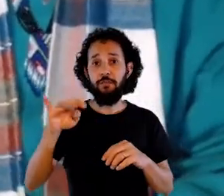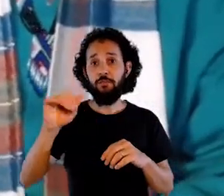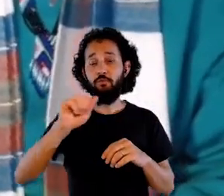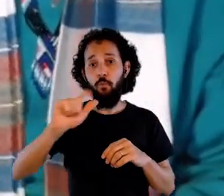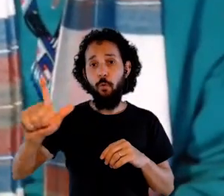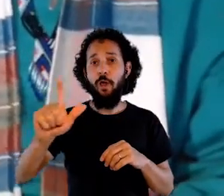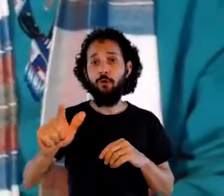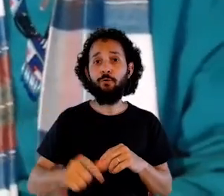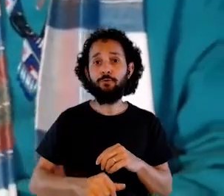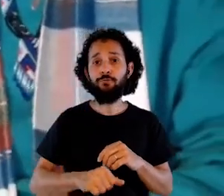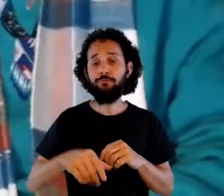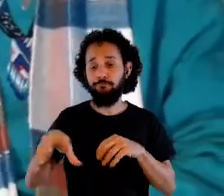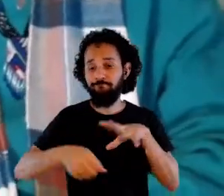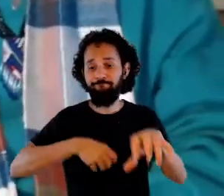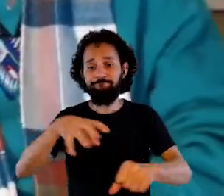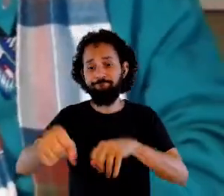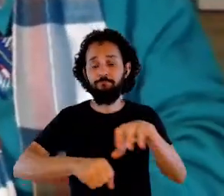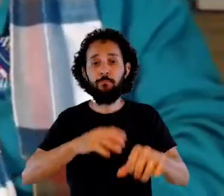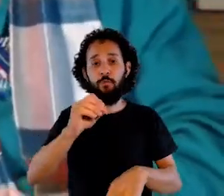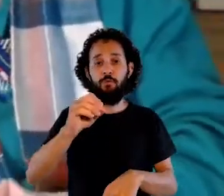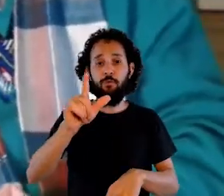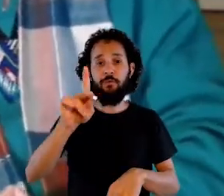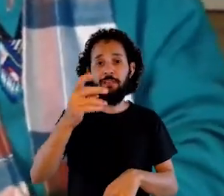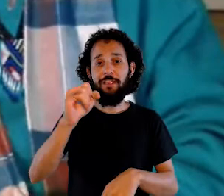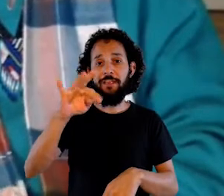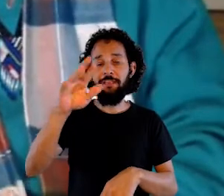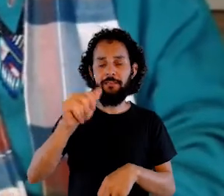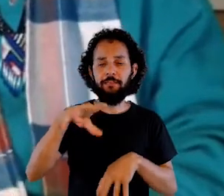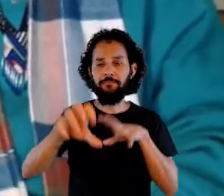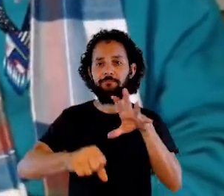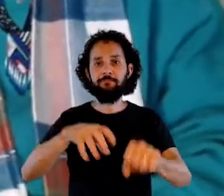rituais relacionados à colheita, né? O calendário agrícola.